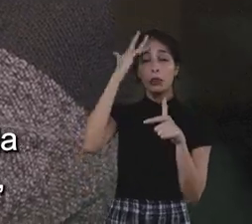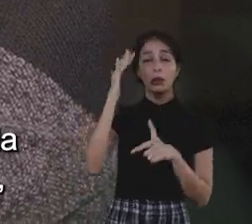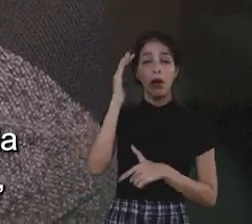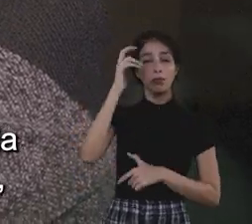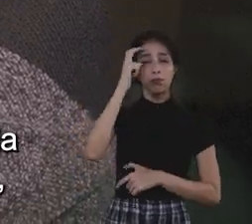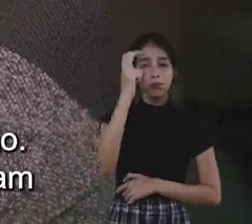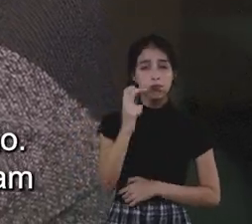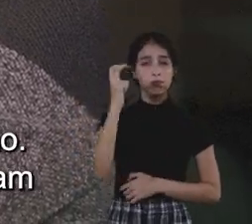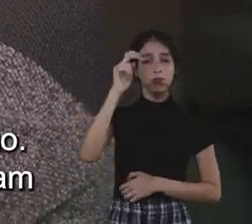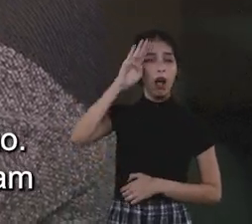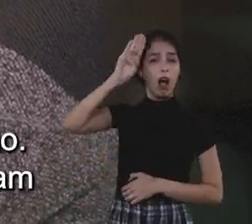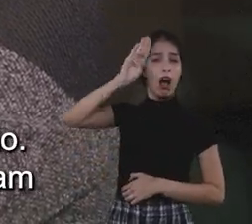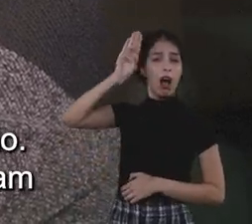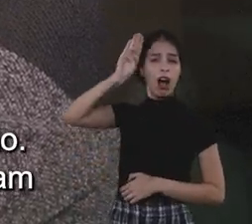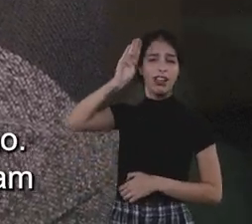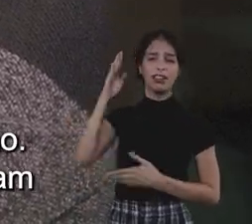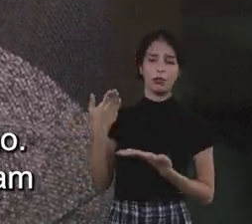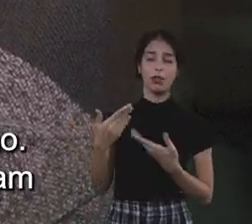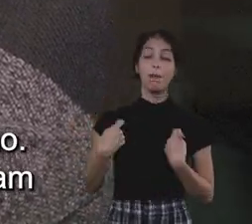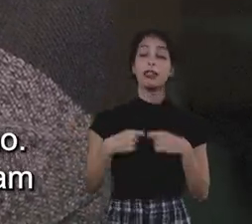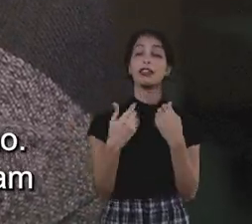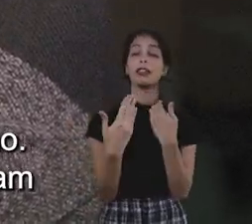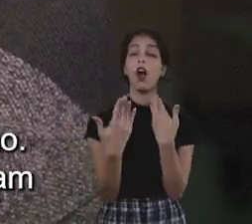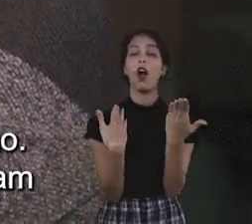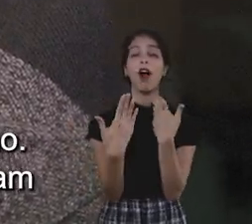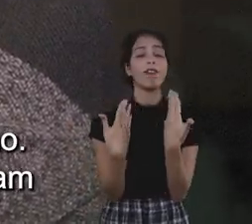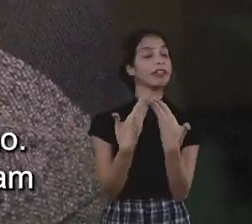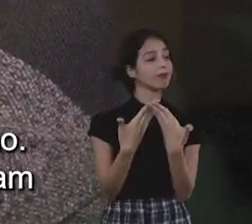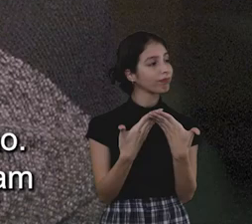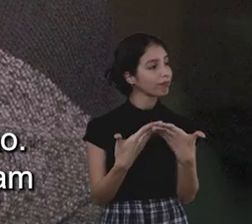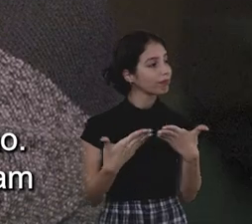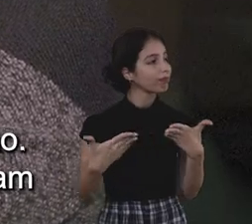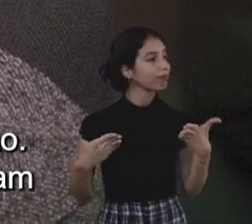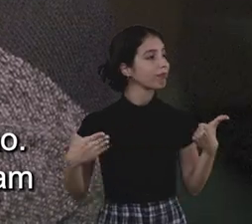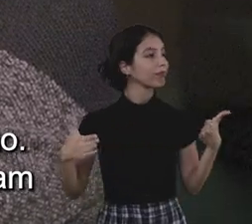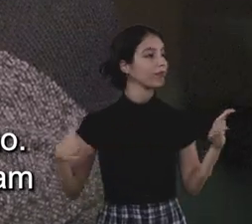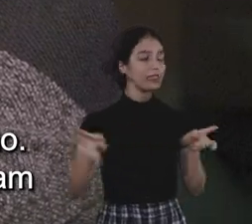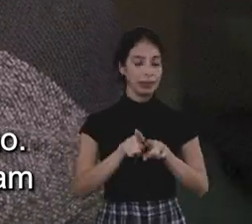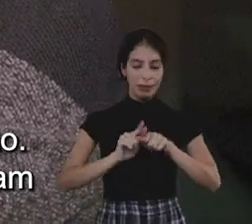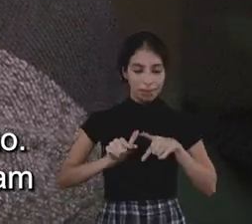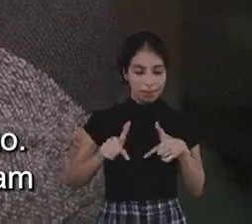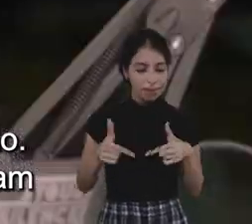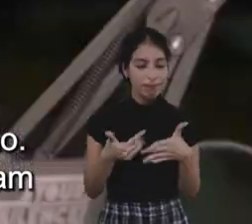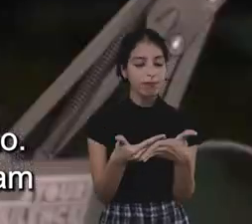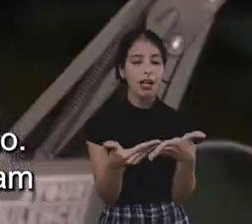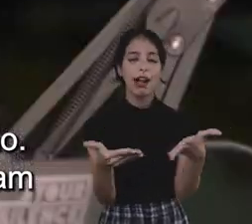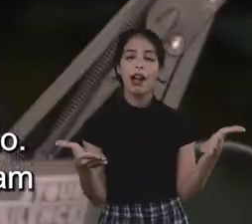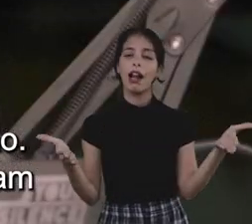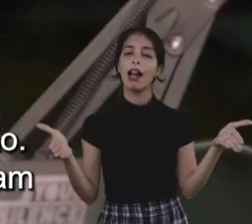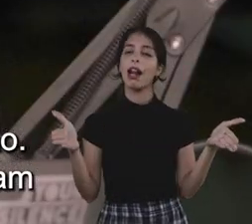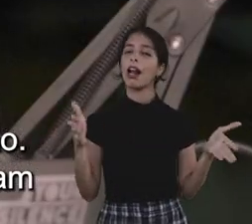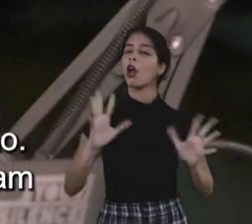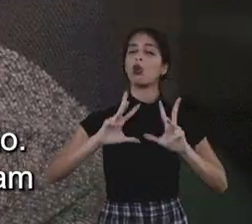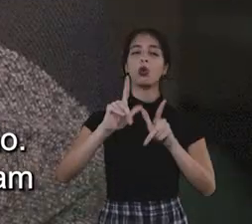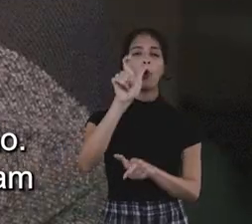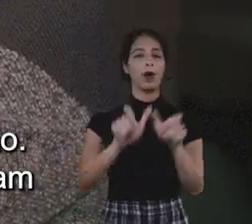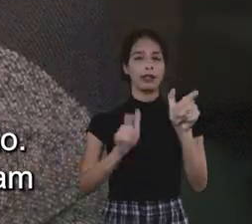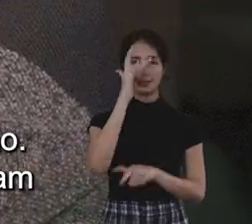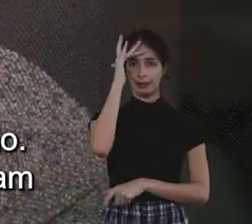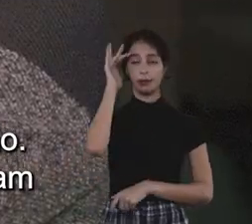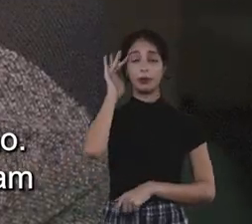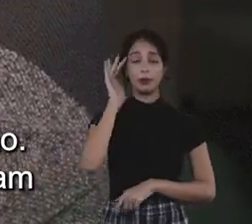eh Então a gente tem que decolonial a conversa e e a ação muito bem